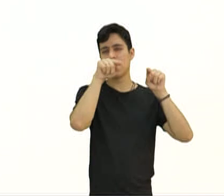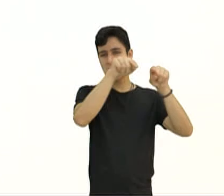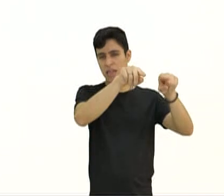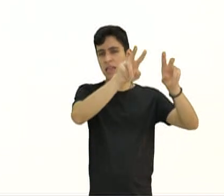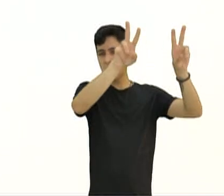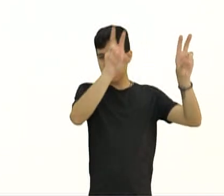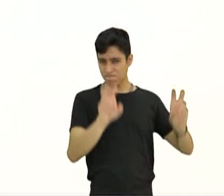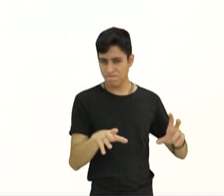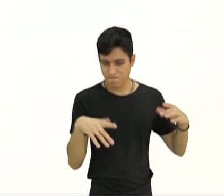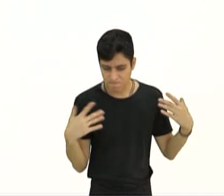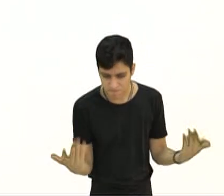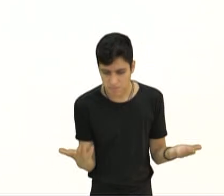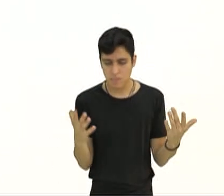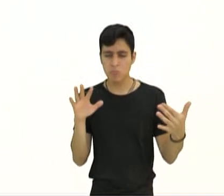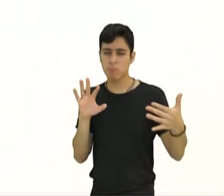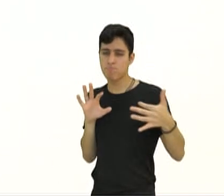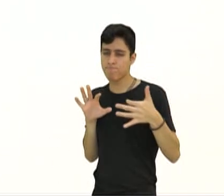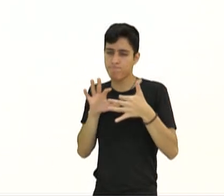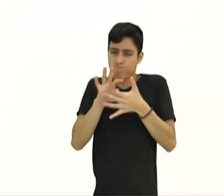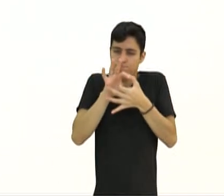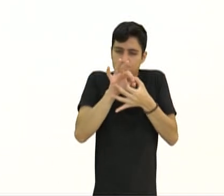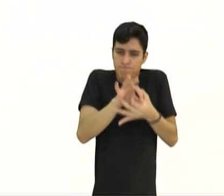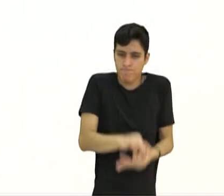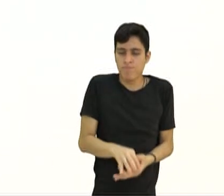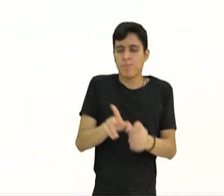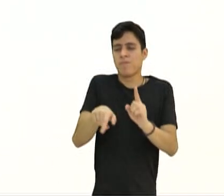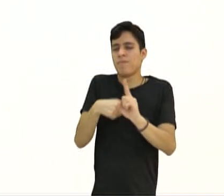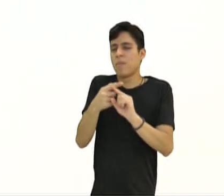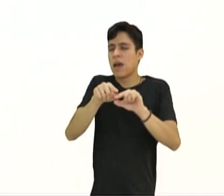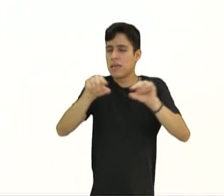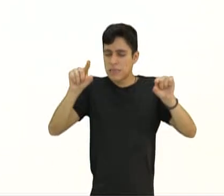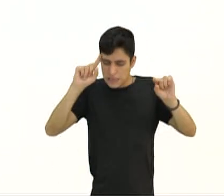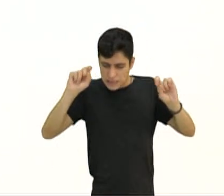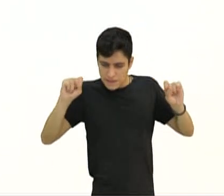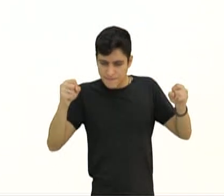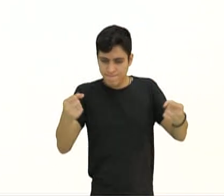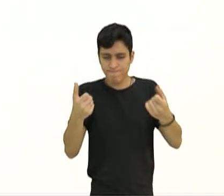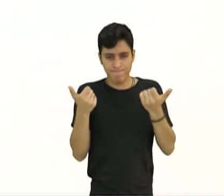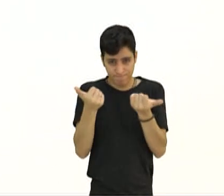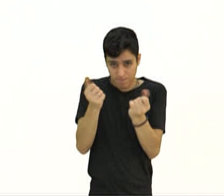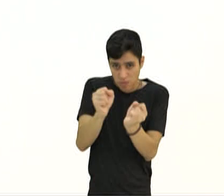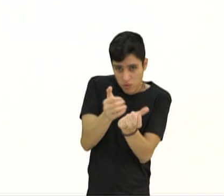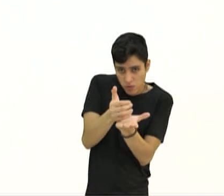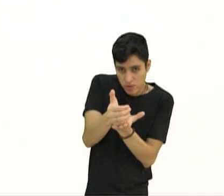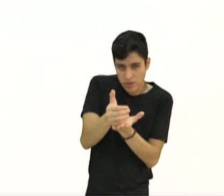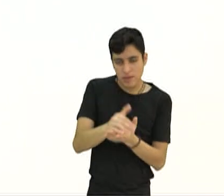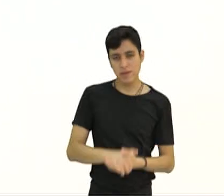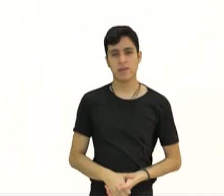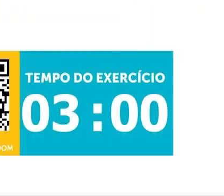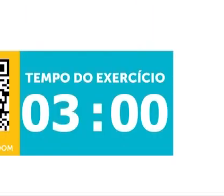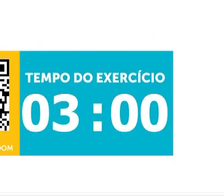ou tema, contextualização e tese. Pode começar.